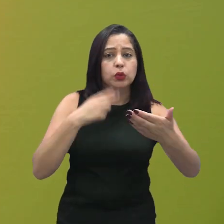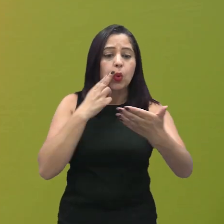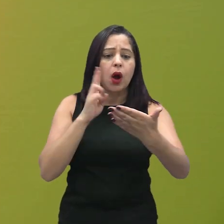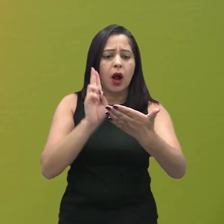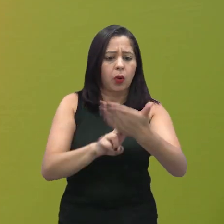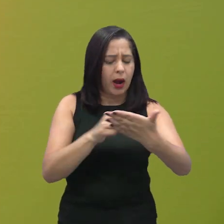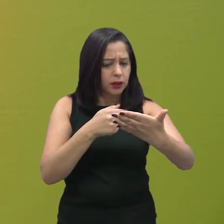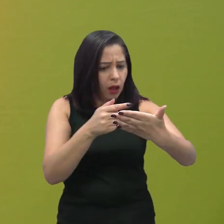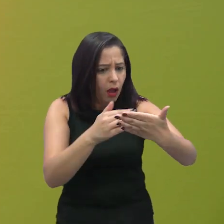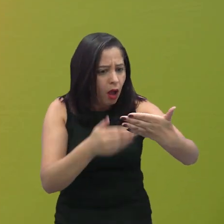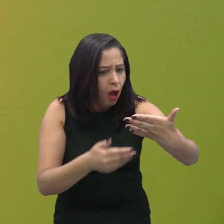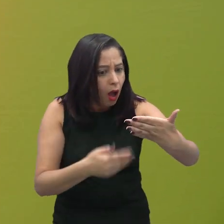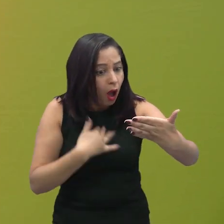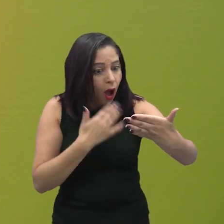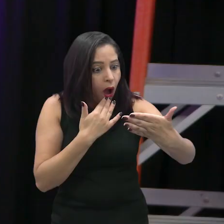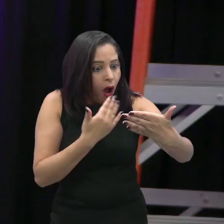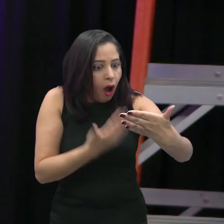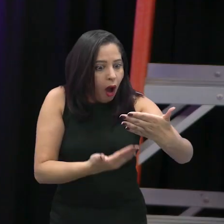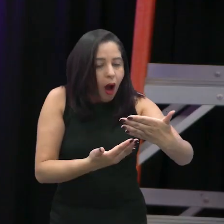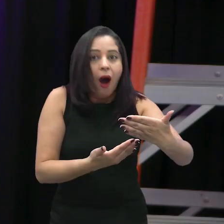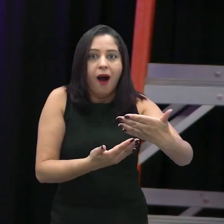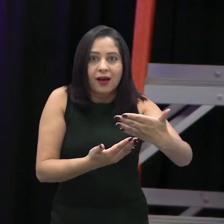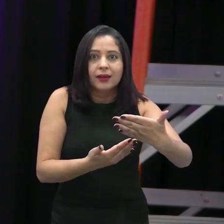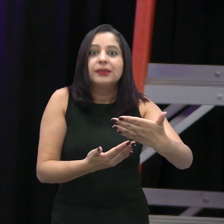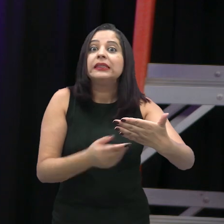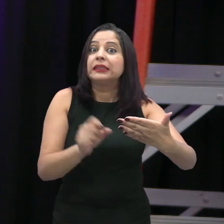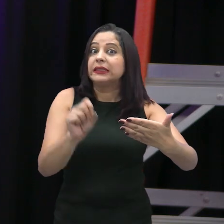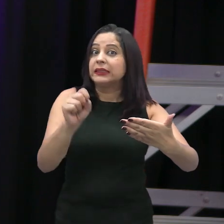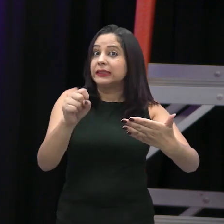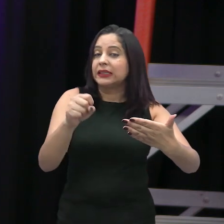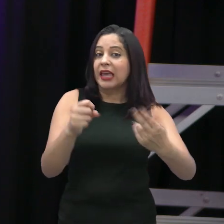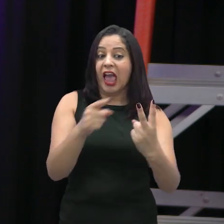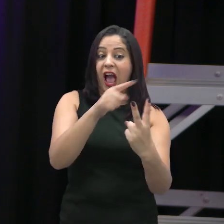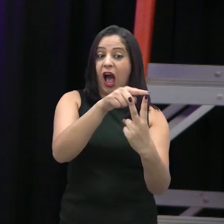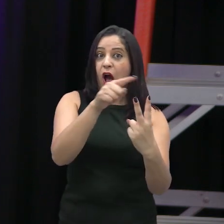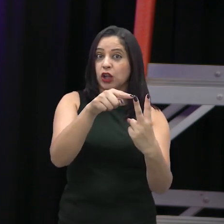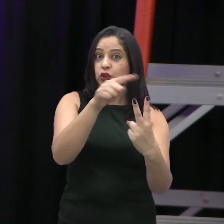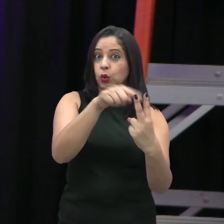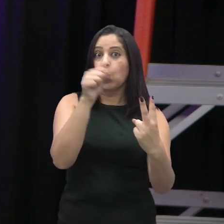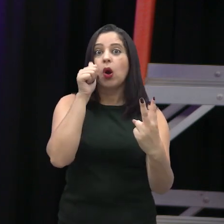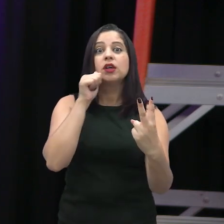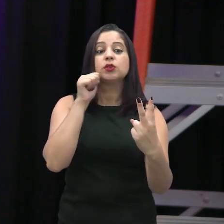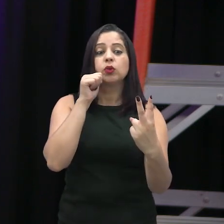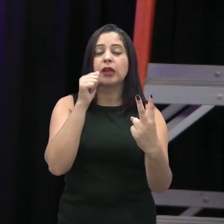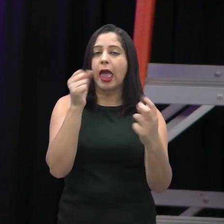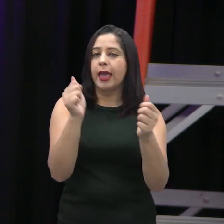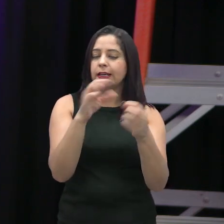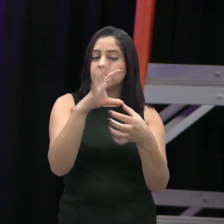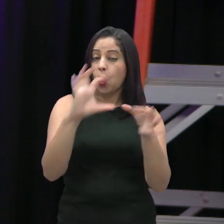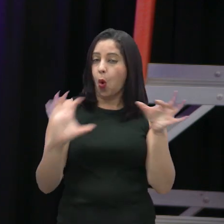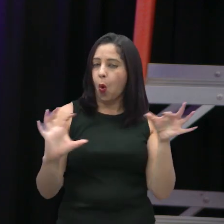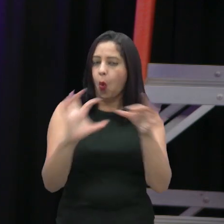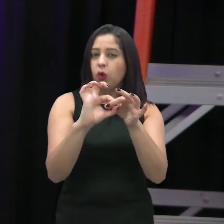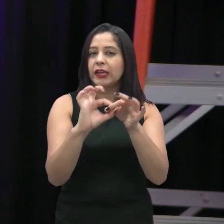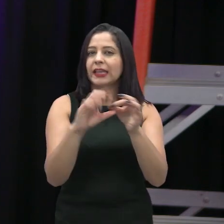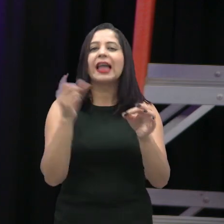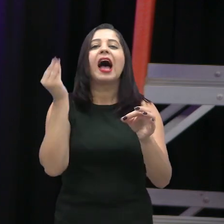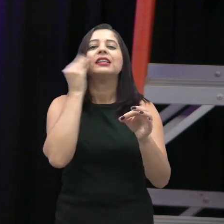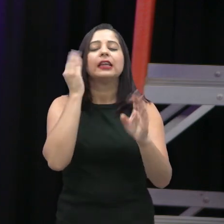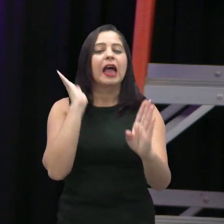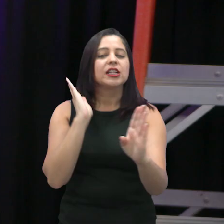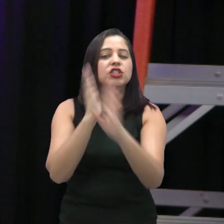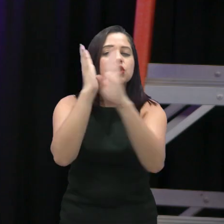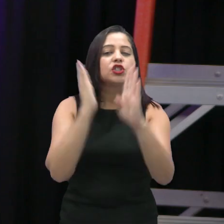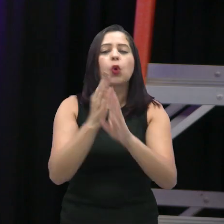anônimas com conteúdo escandaloso. E no meio desse mistério, duas vizinhas precisam unir forças para descobrir quem está